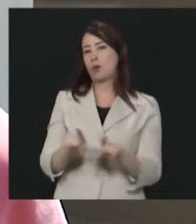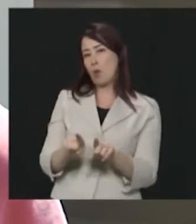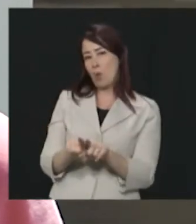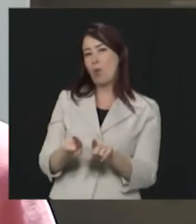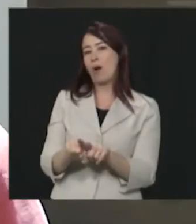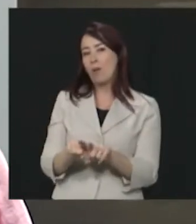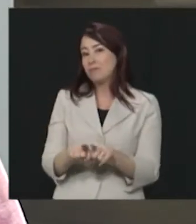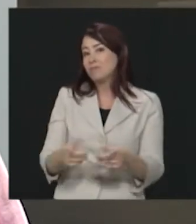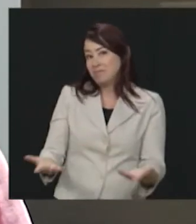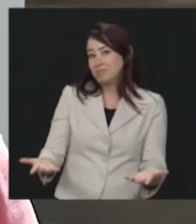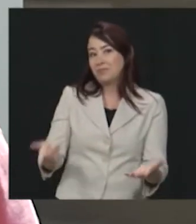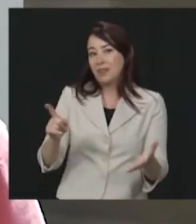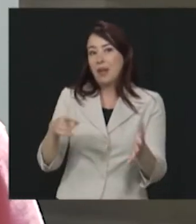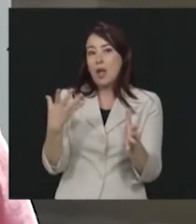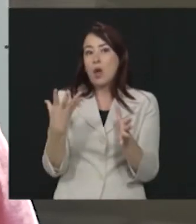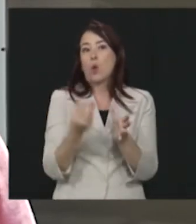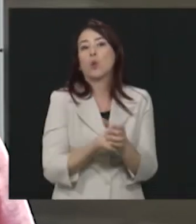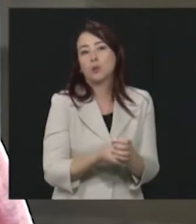Inclusão.